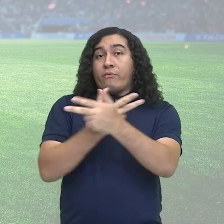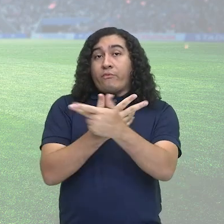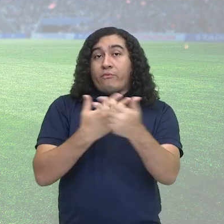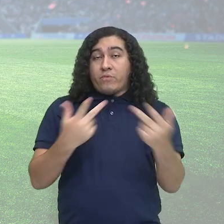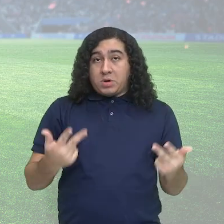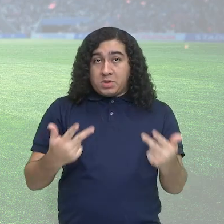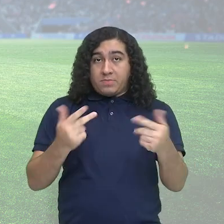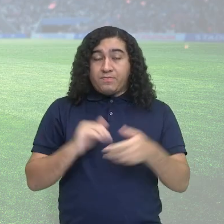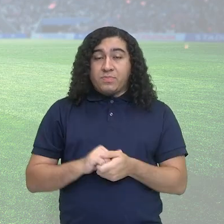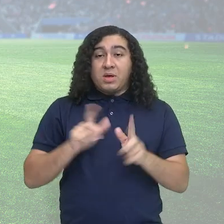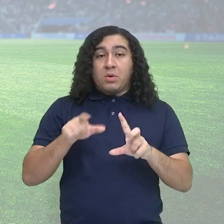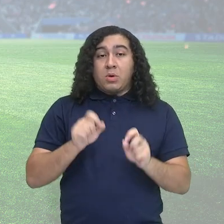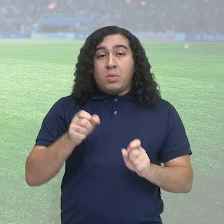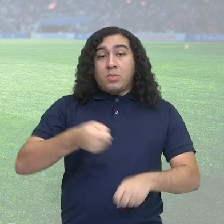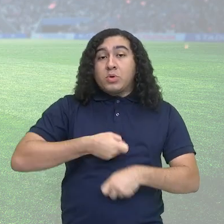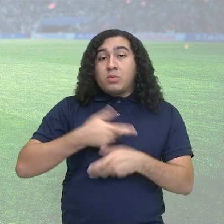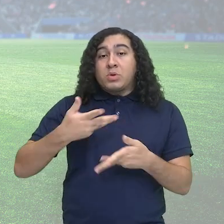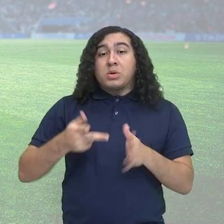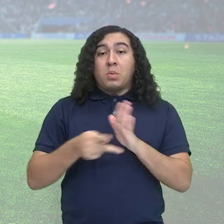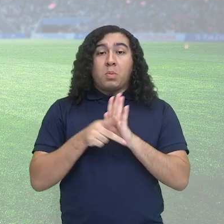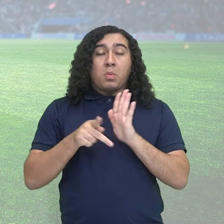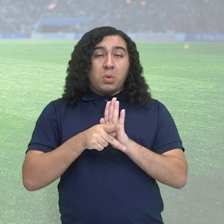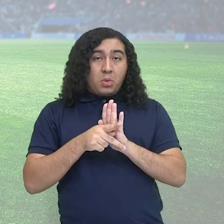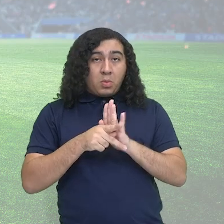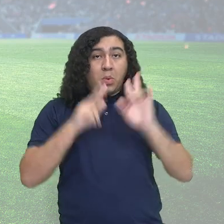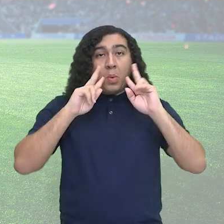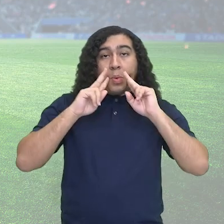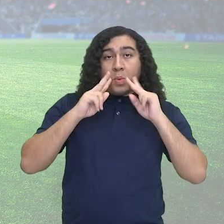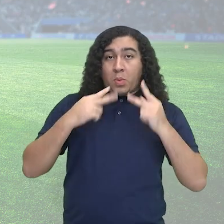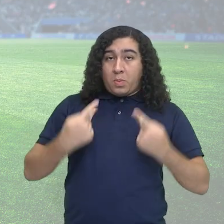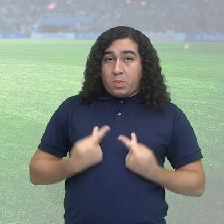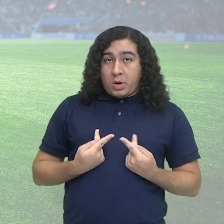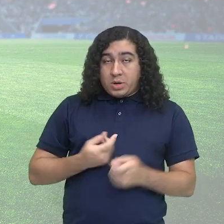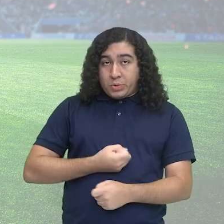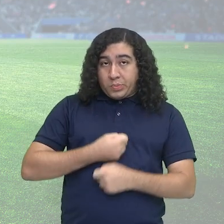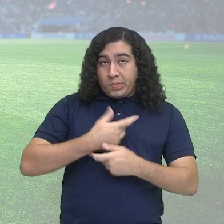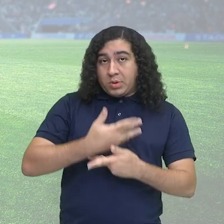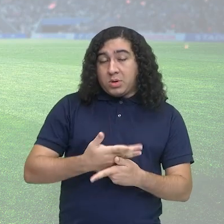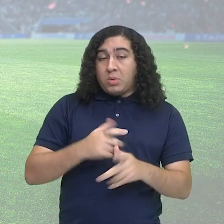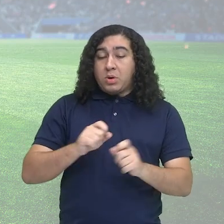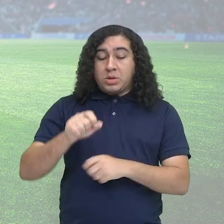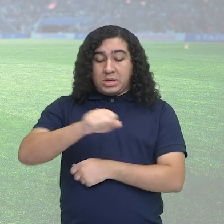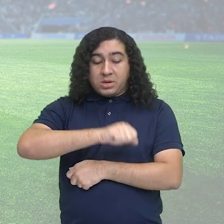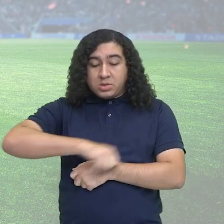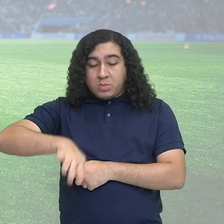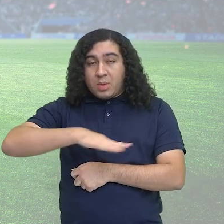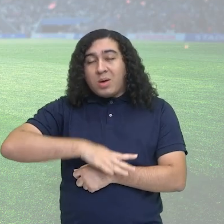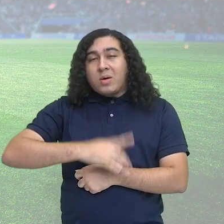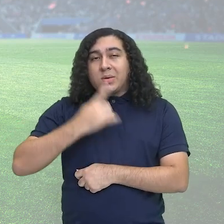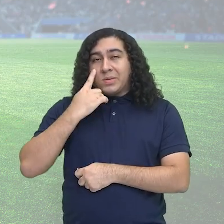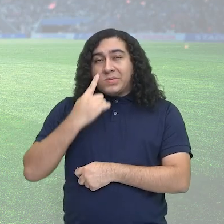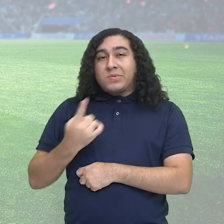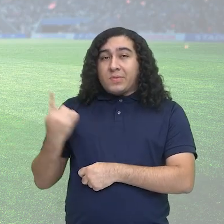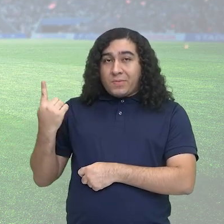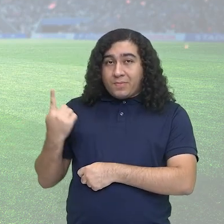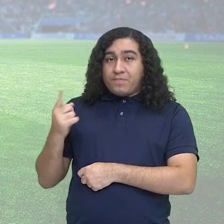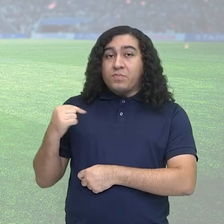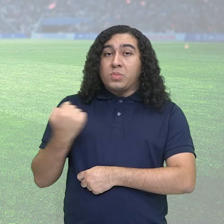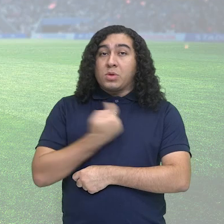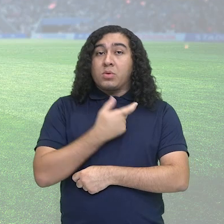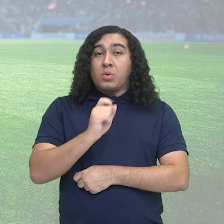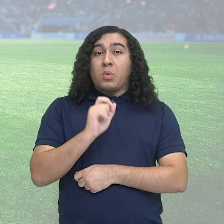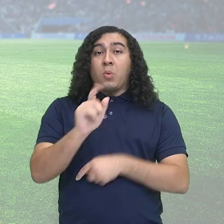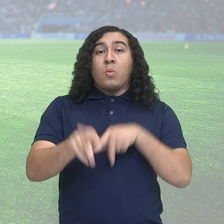vem a ser uma manifestação da expressão humana. É aqui nesse ambiente esportivo que